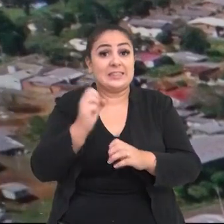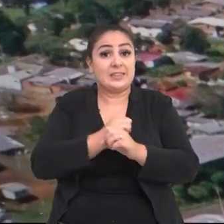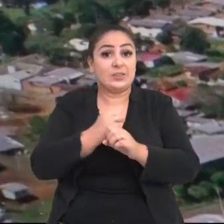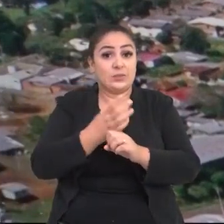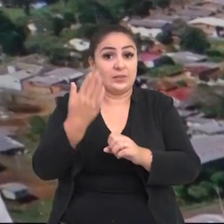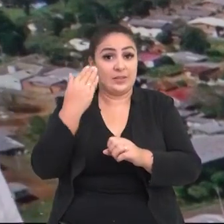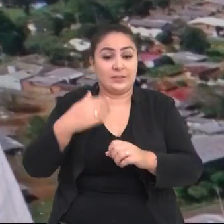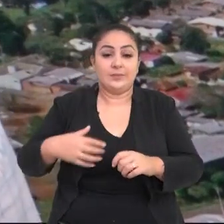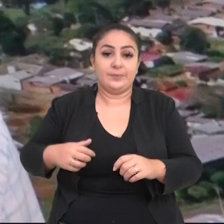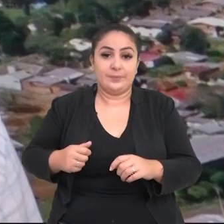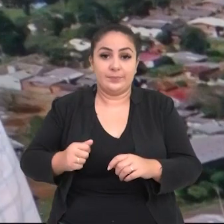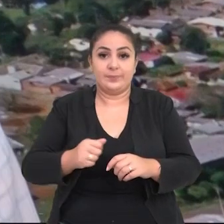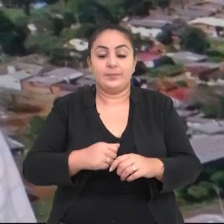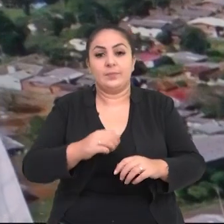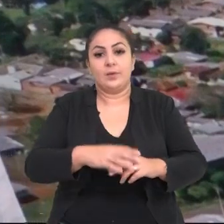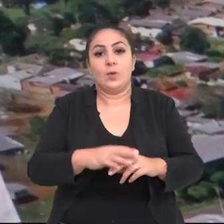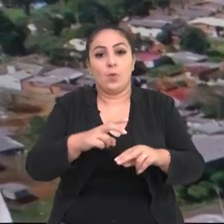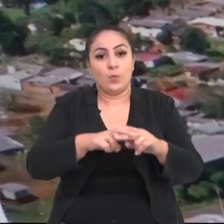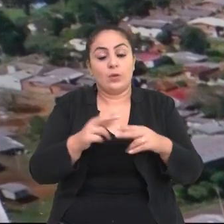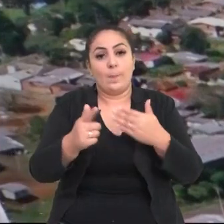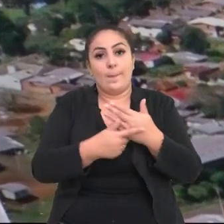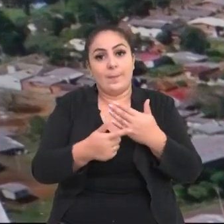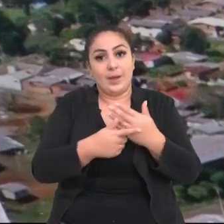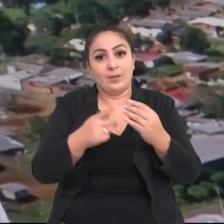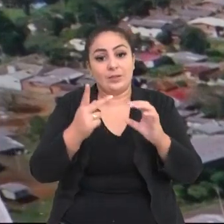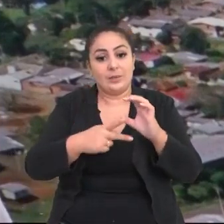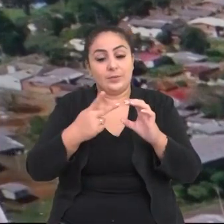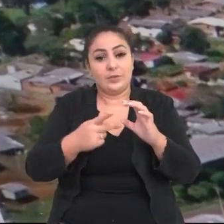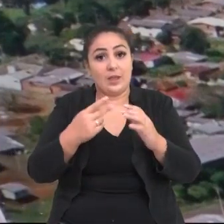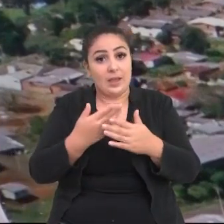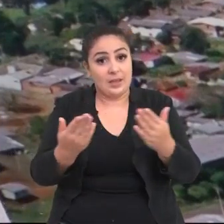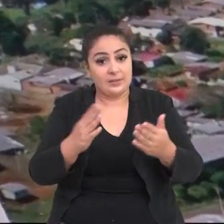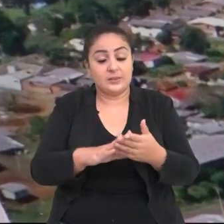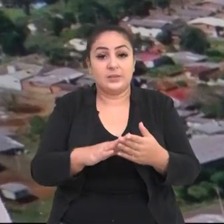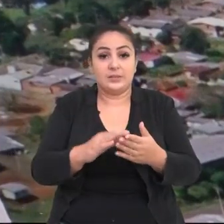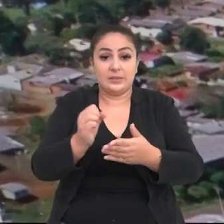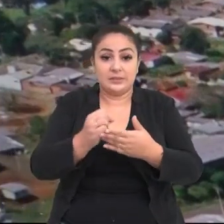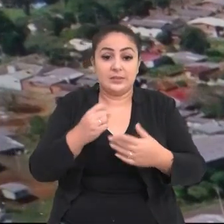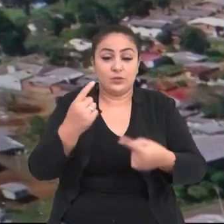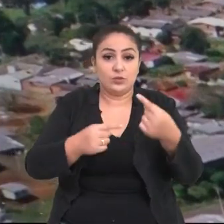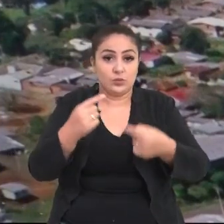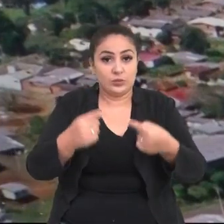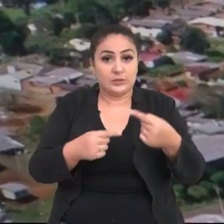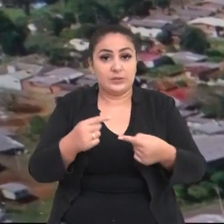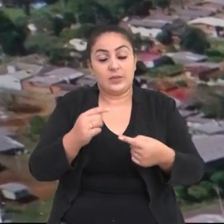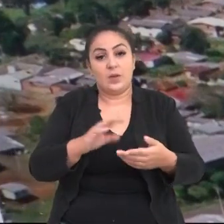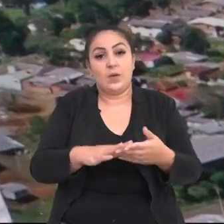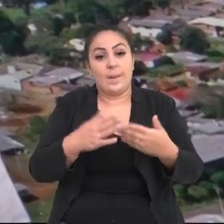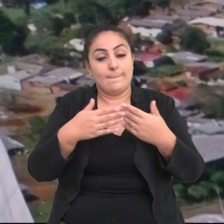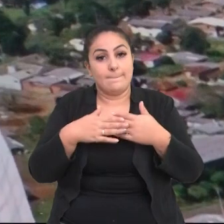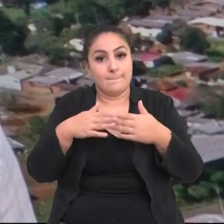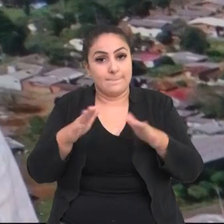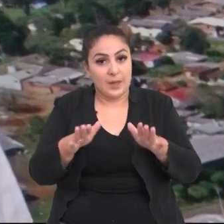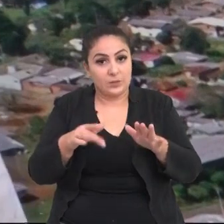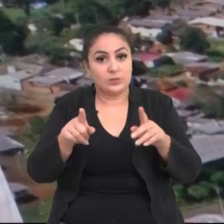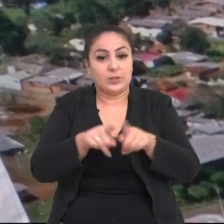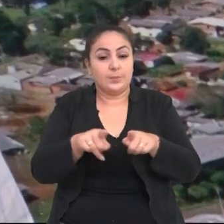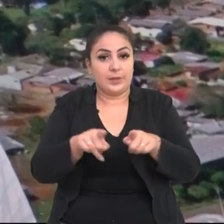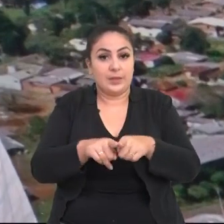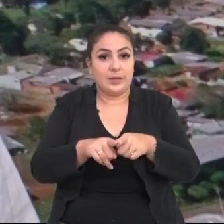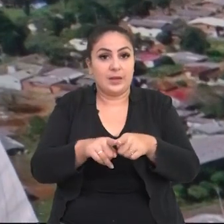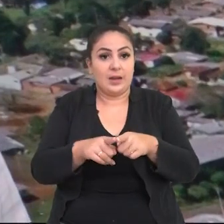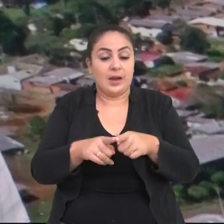anos atrás. Então, o papel da Câmara é esse, puxar as discussões, estar aberto também a